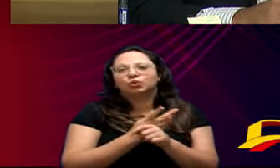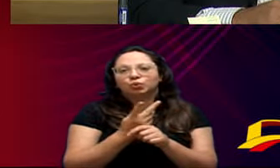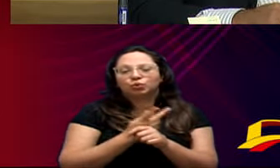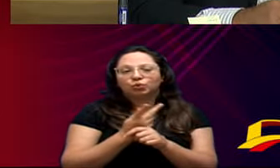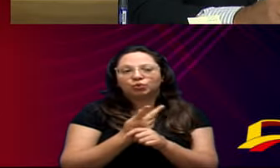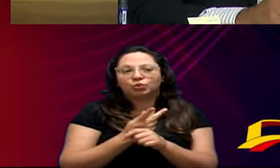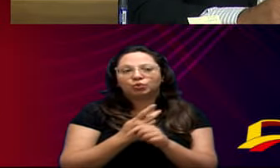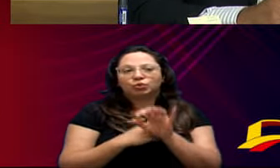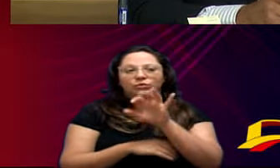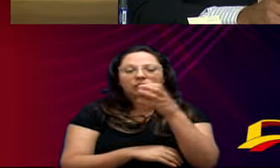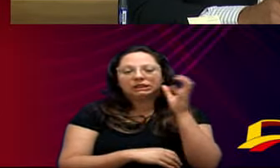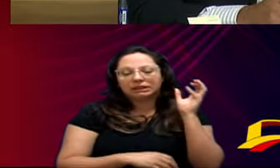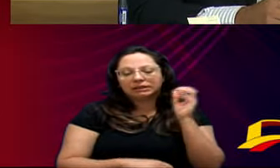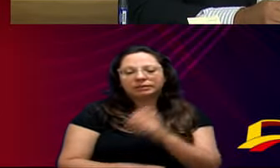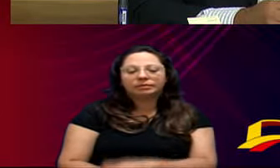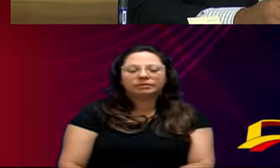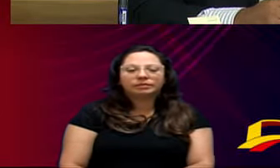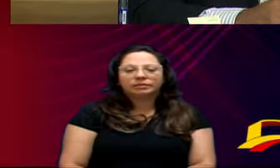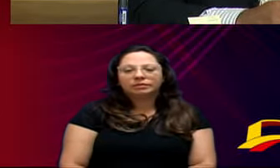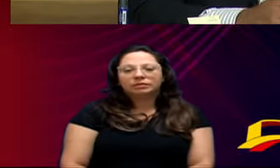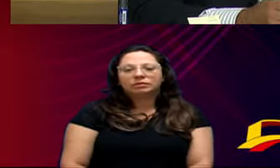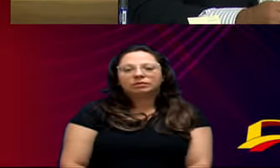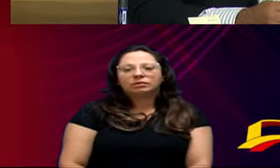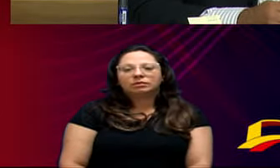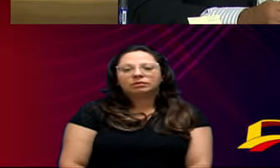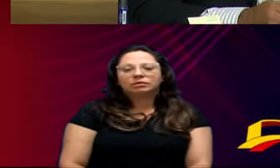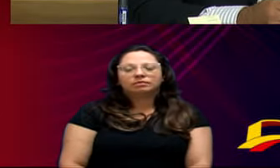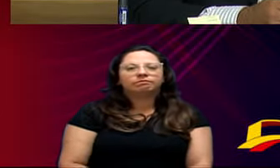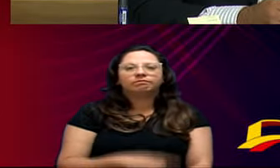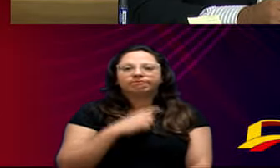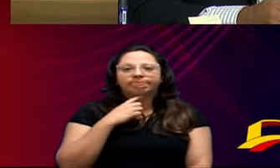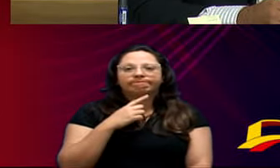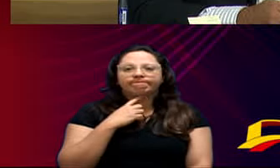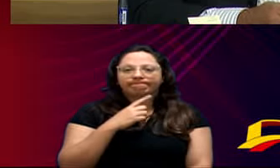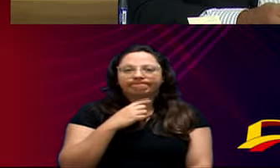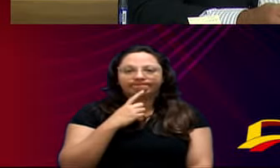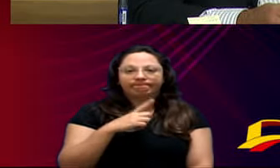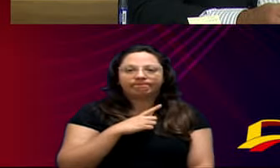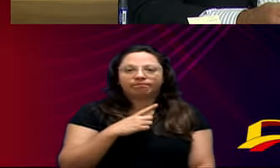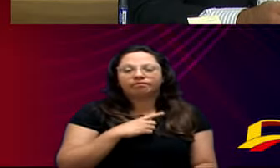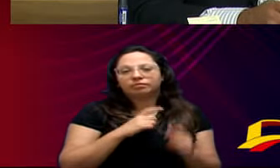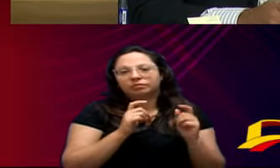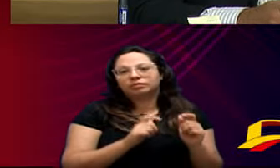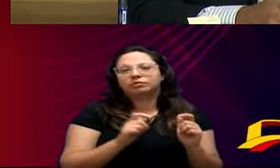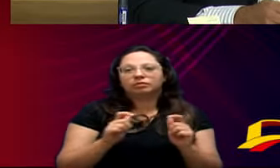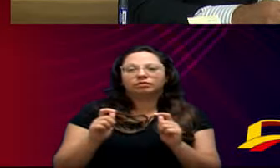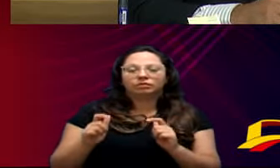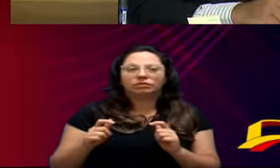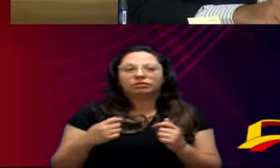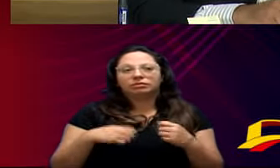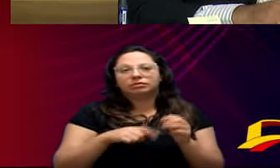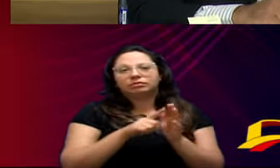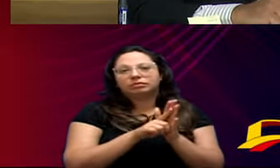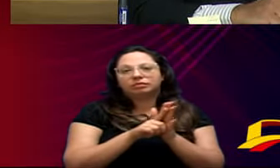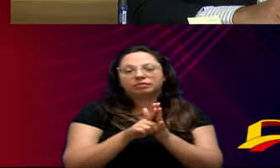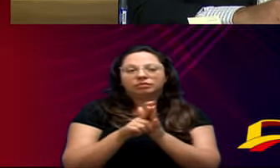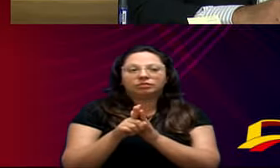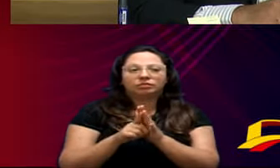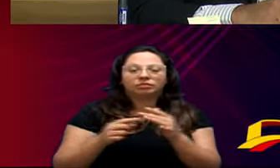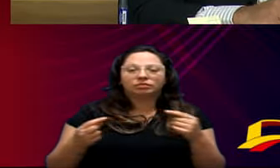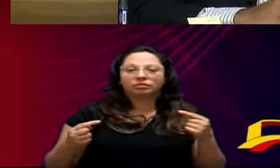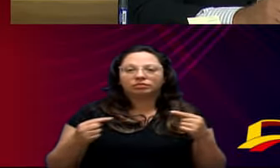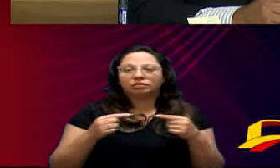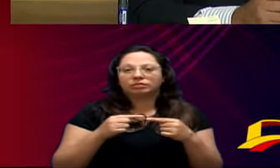questões ambientais sim mas não não tá dando conta inclusive Tem lugares que a gente precisa até verificar referente